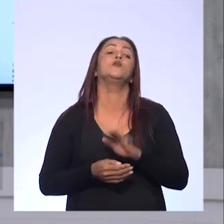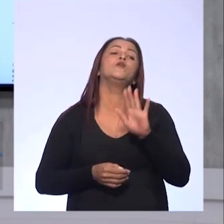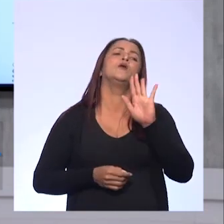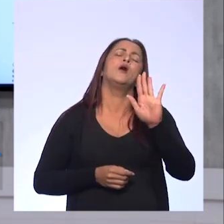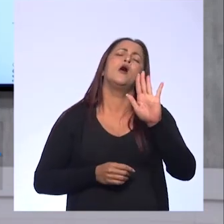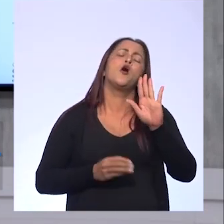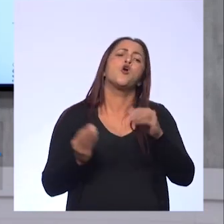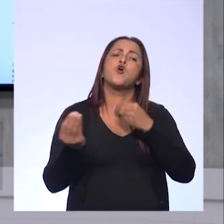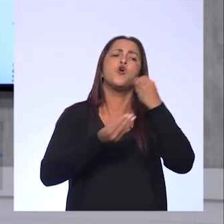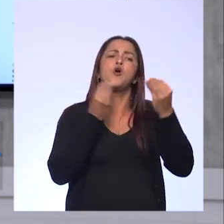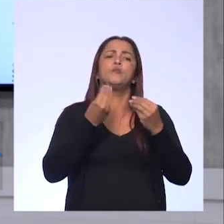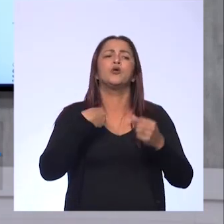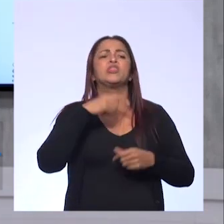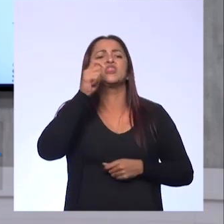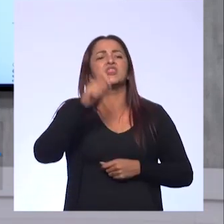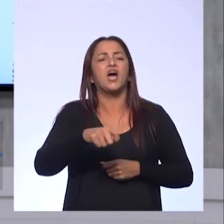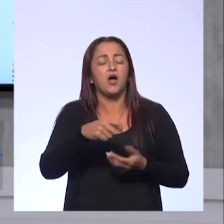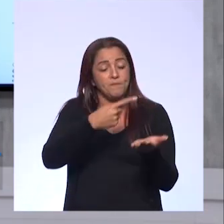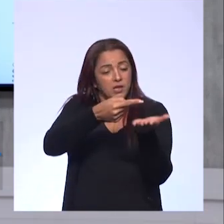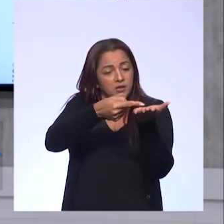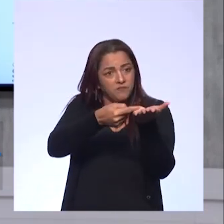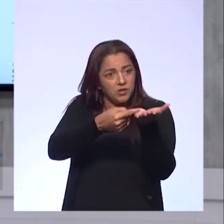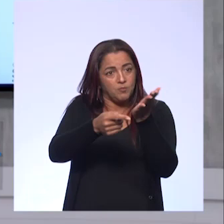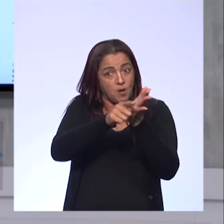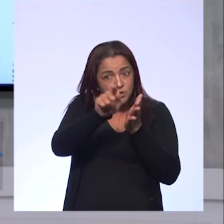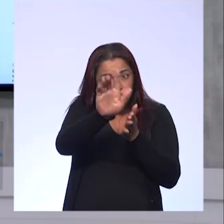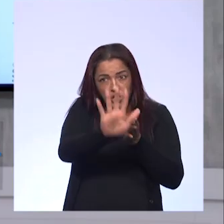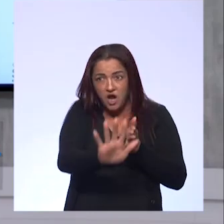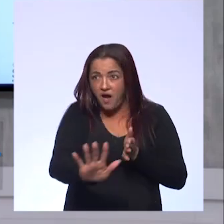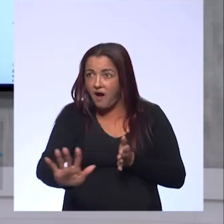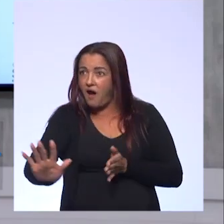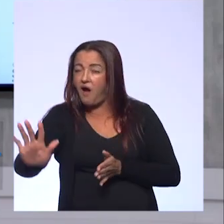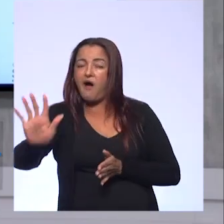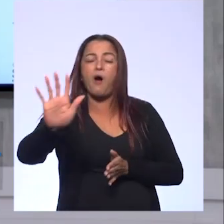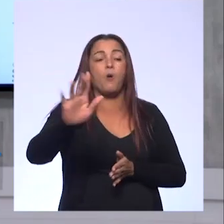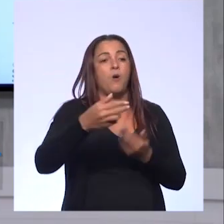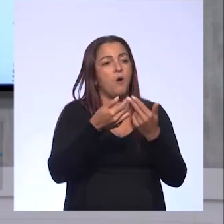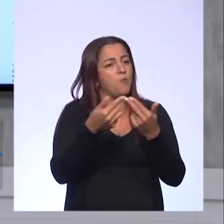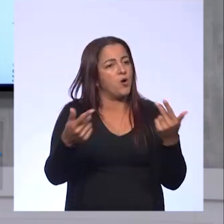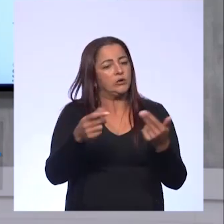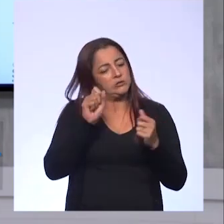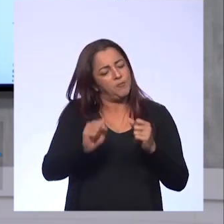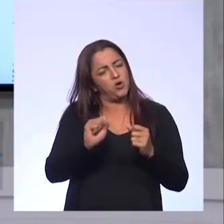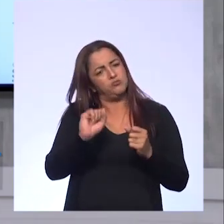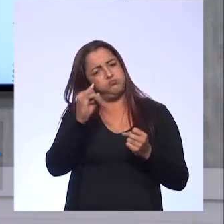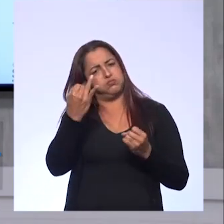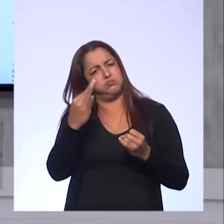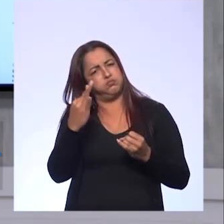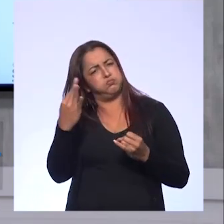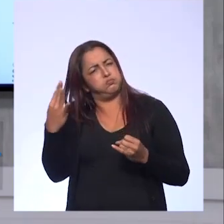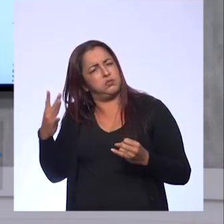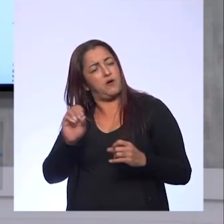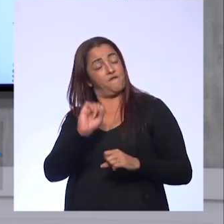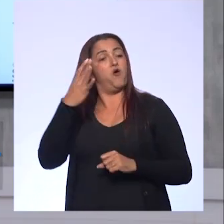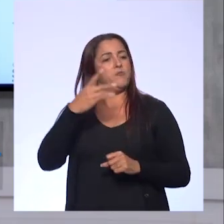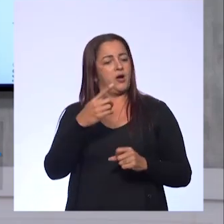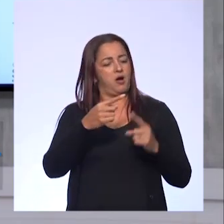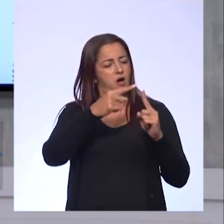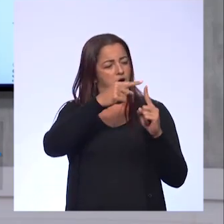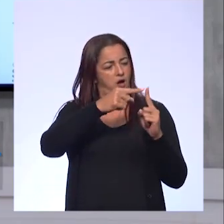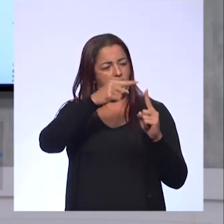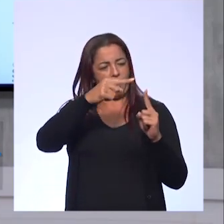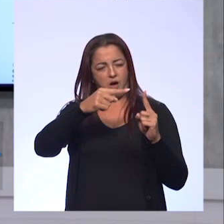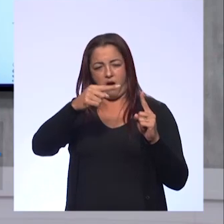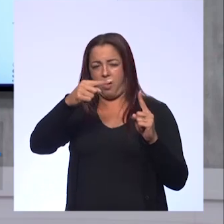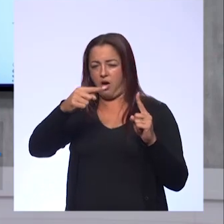que a gente poderia definir de uma maneira geral algo que pode surgir tantas formas com uma onda Qual o clima definição